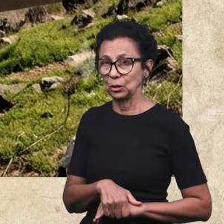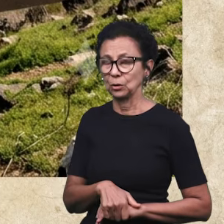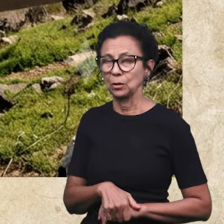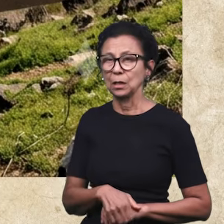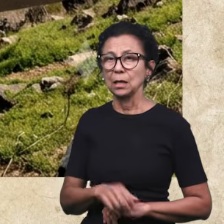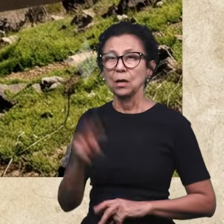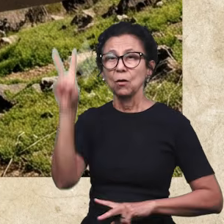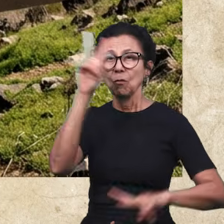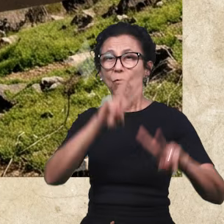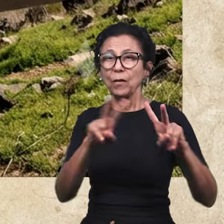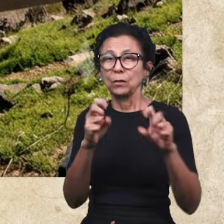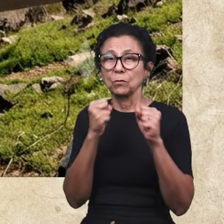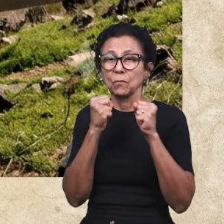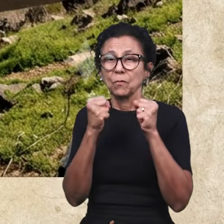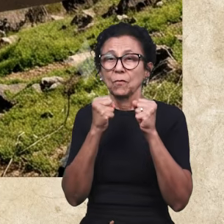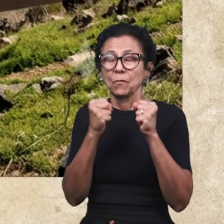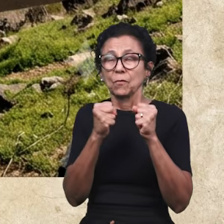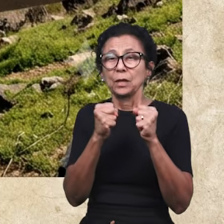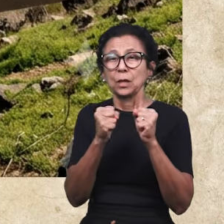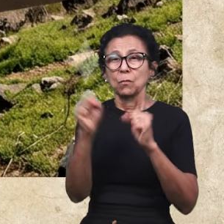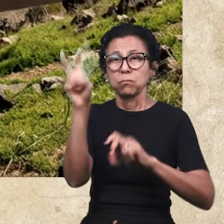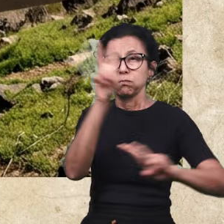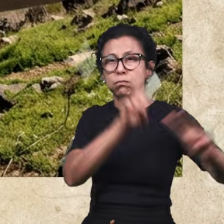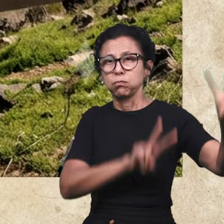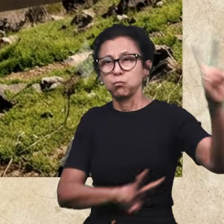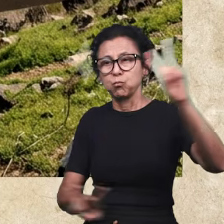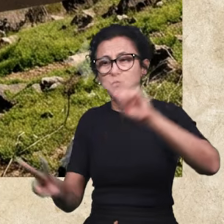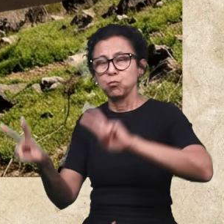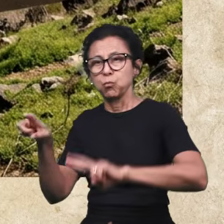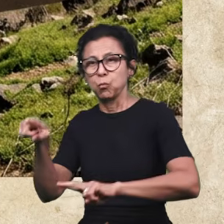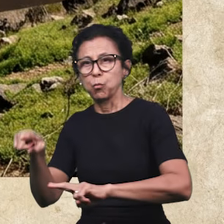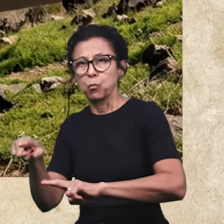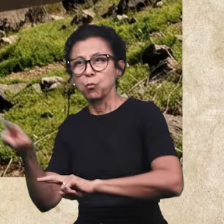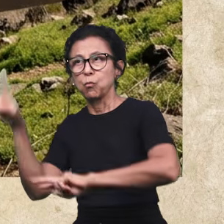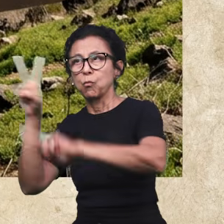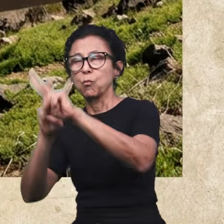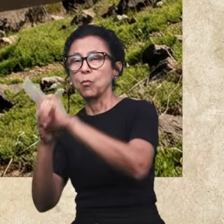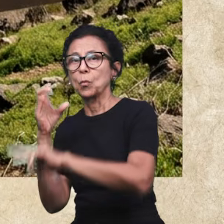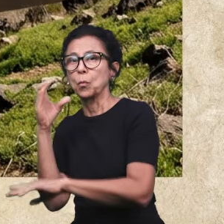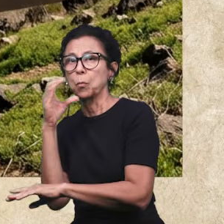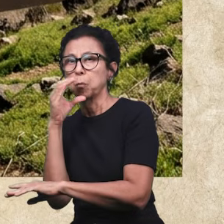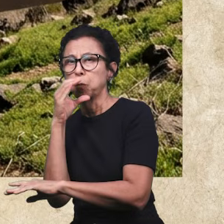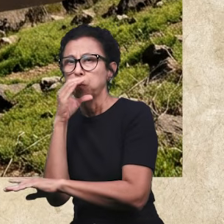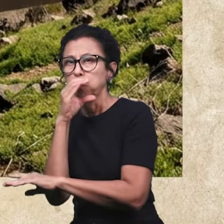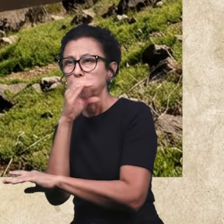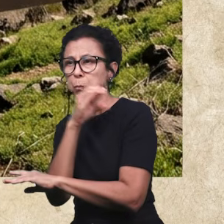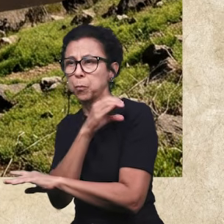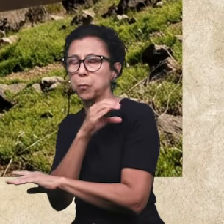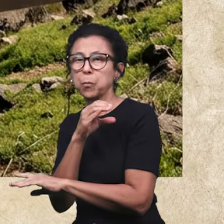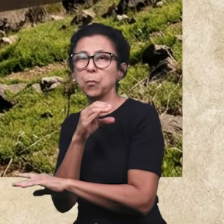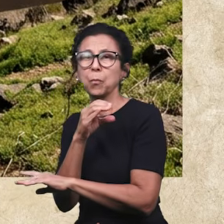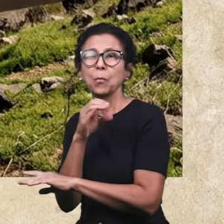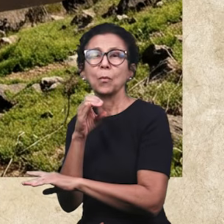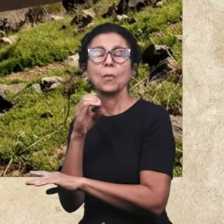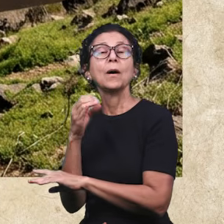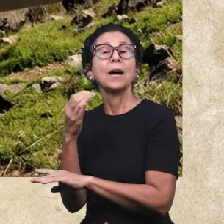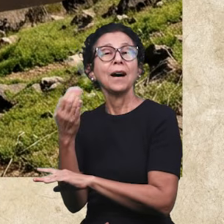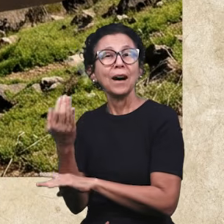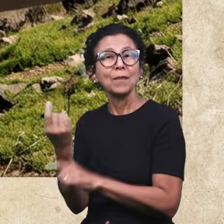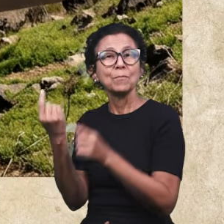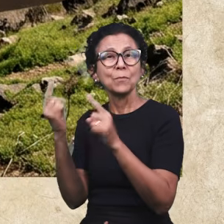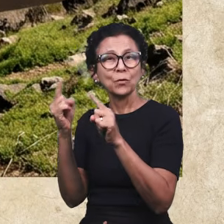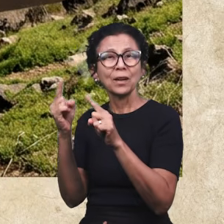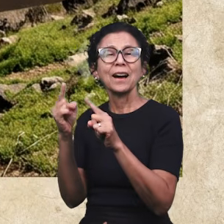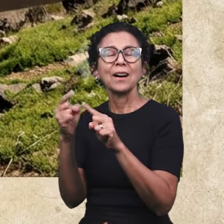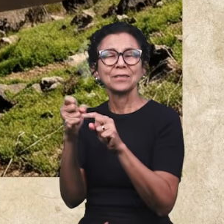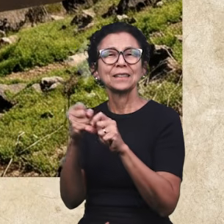do lago, e isso é que provocava, né, muitas tempestades. Então nós vamos ainda falar sobre, né, esses momentos de